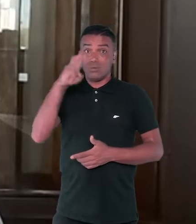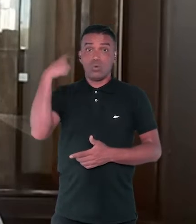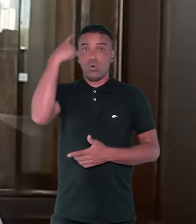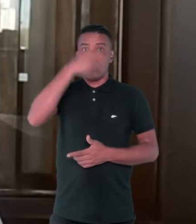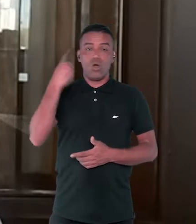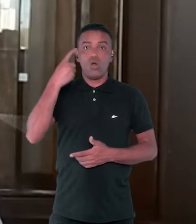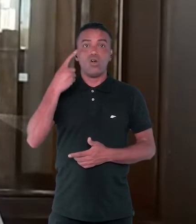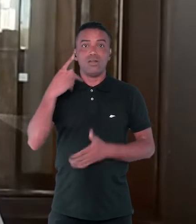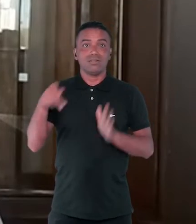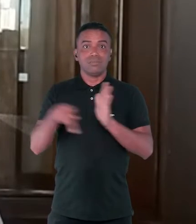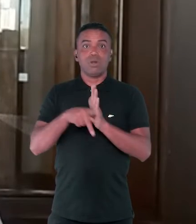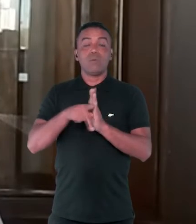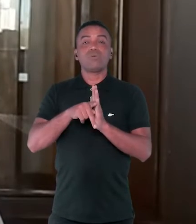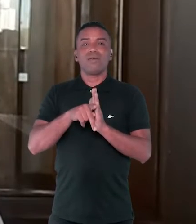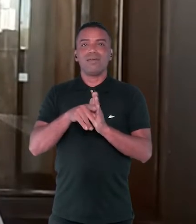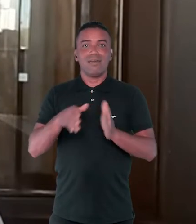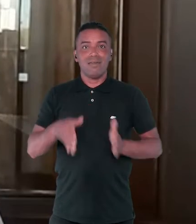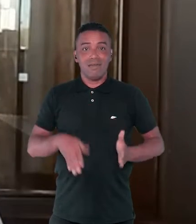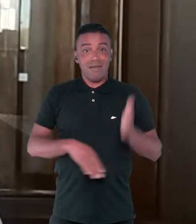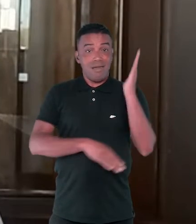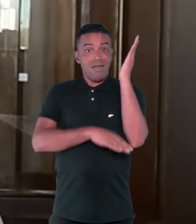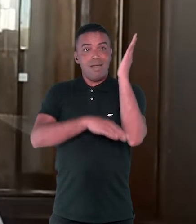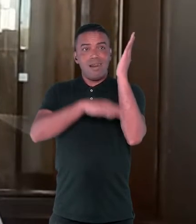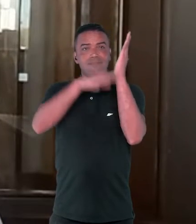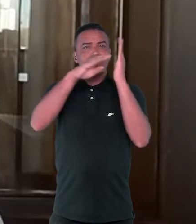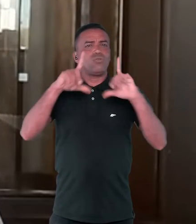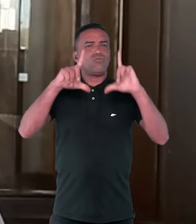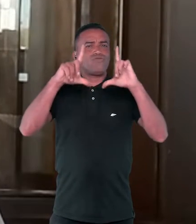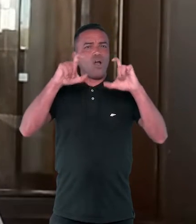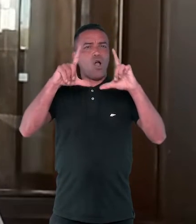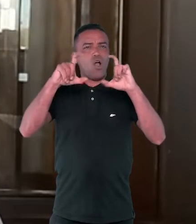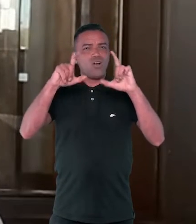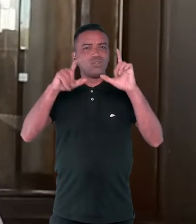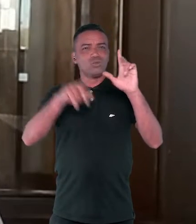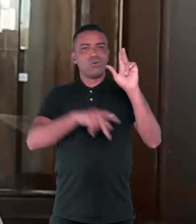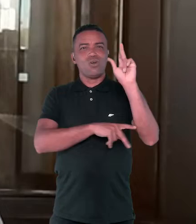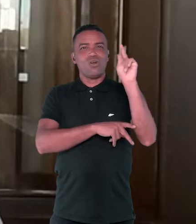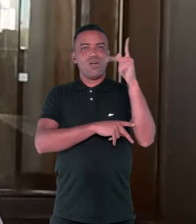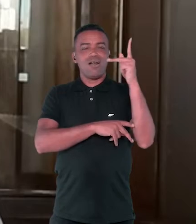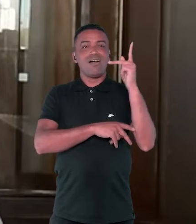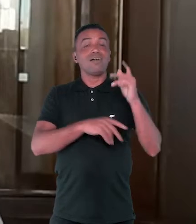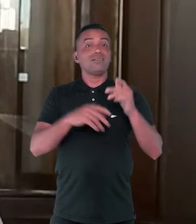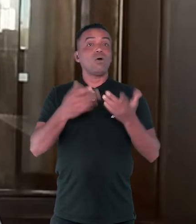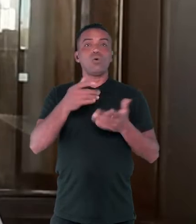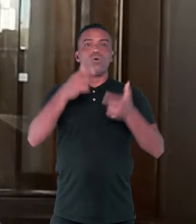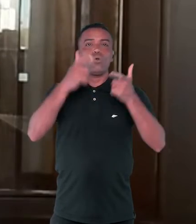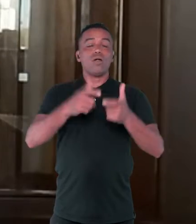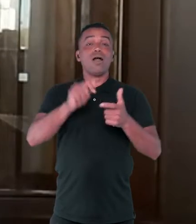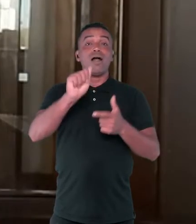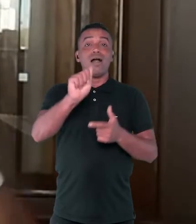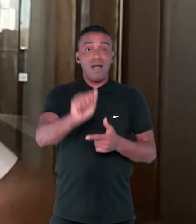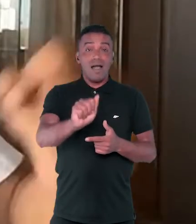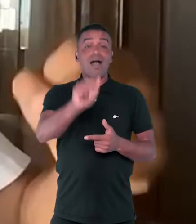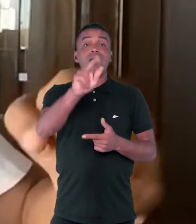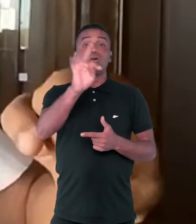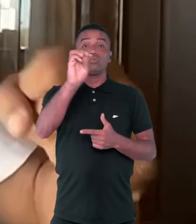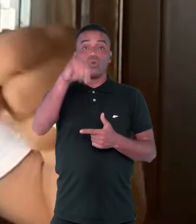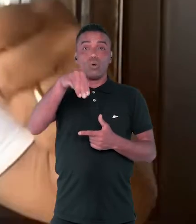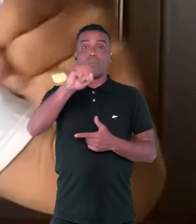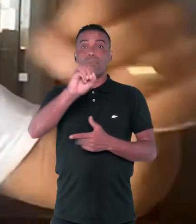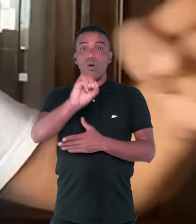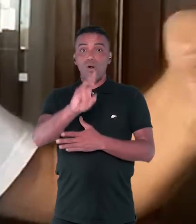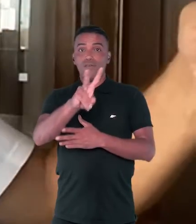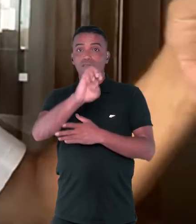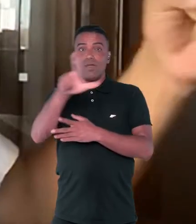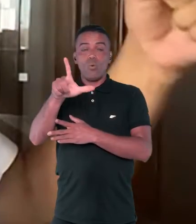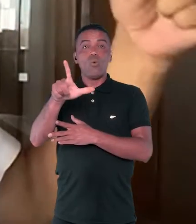assumi um elevador como esse que está na foto da capa, que esse aí é lá do Automóvel Clube, que é o único que eu encontrei hoje, era o chamado